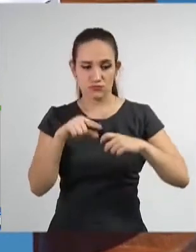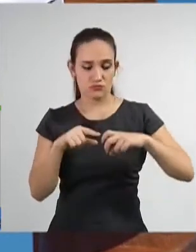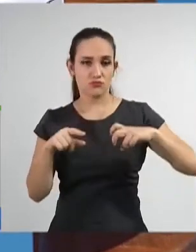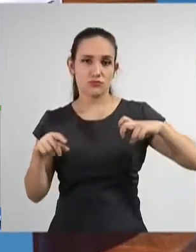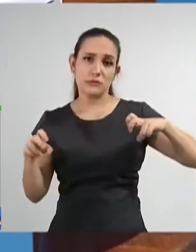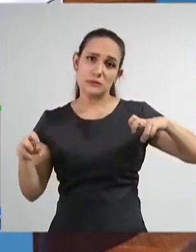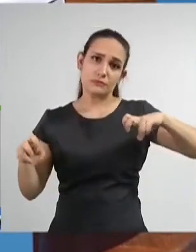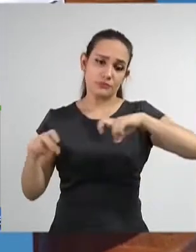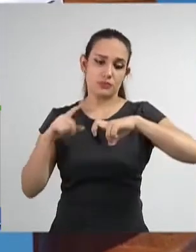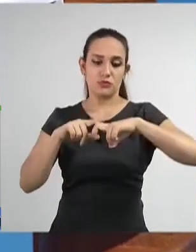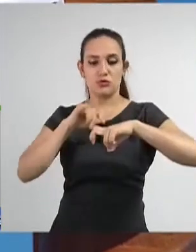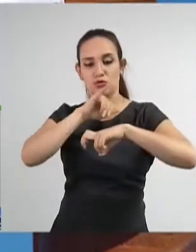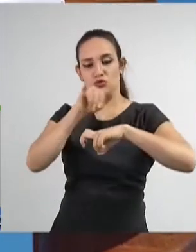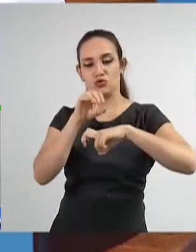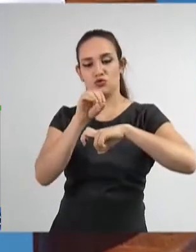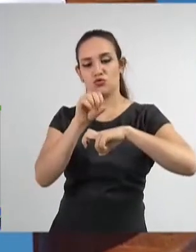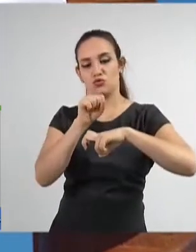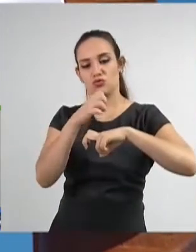passeio, José Adalto,